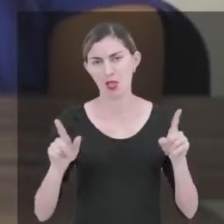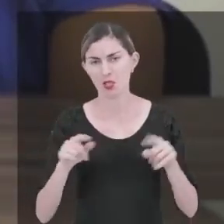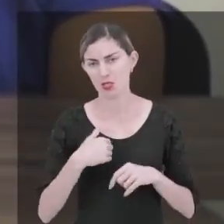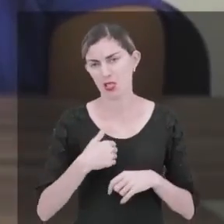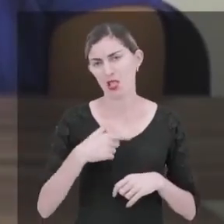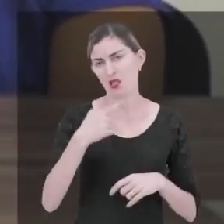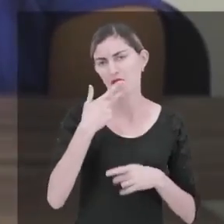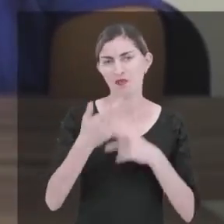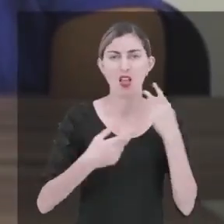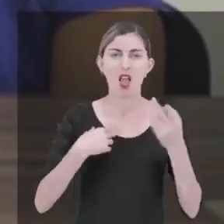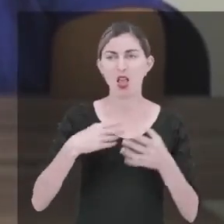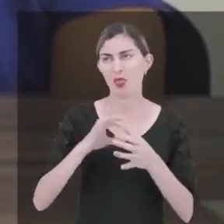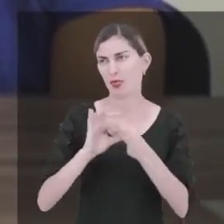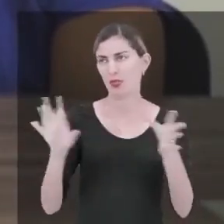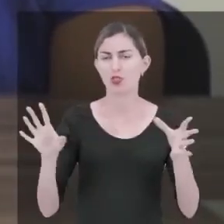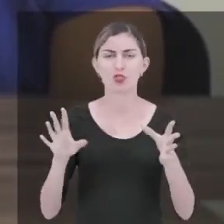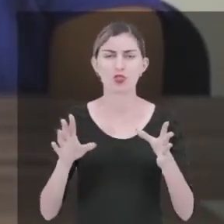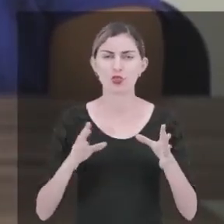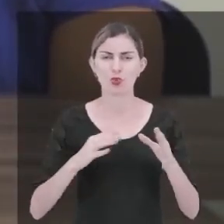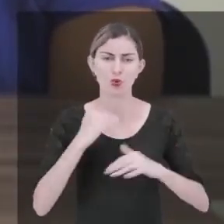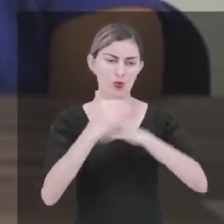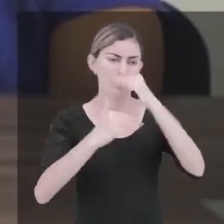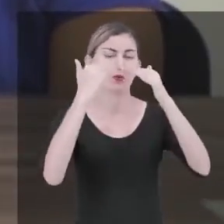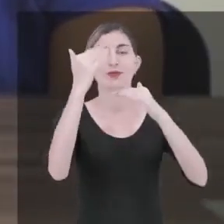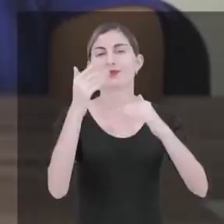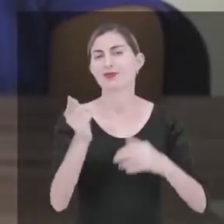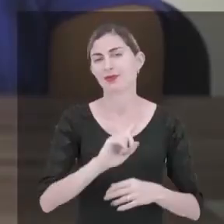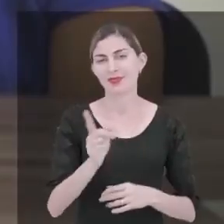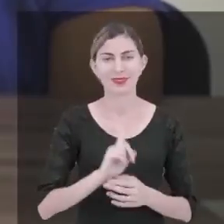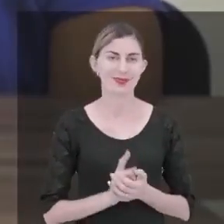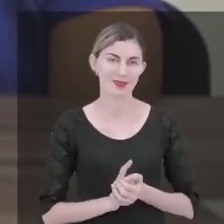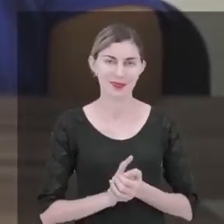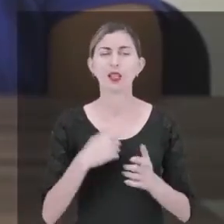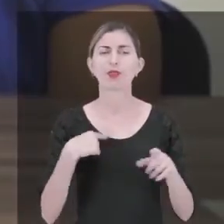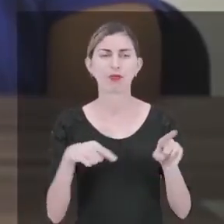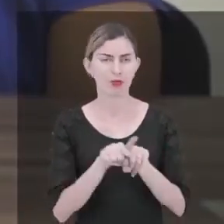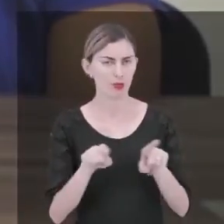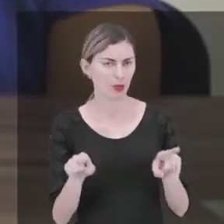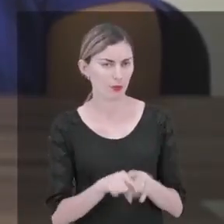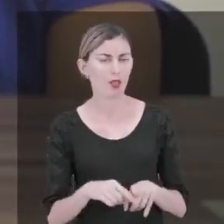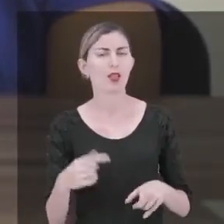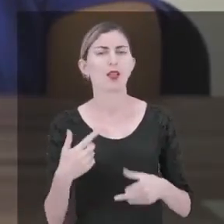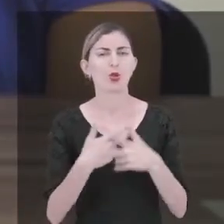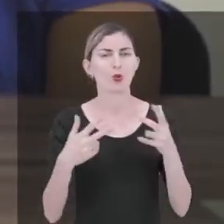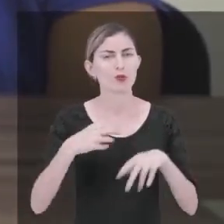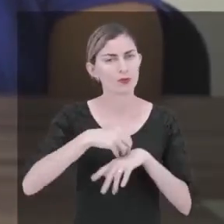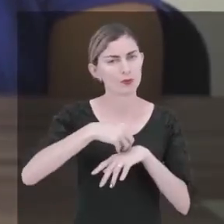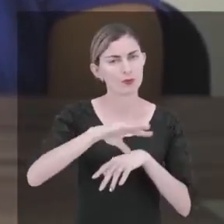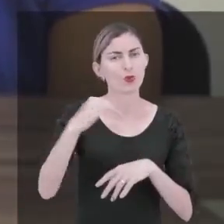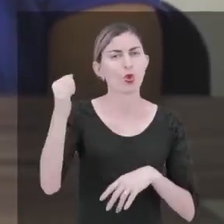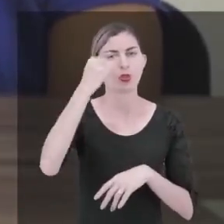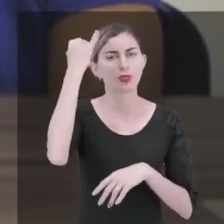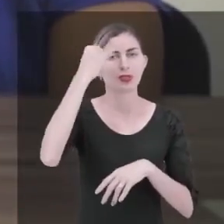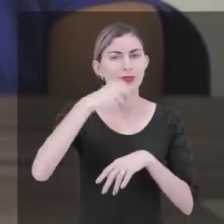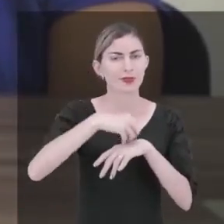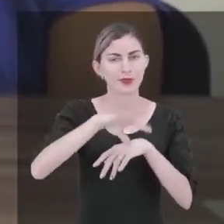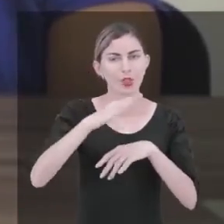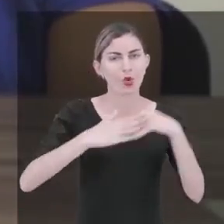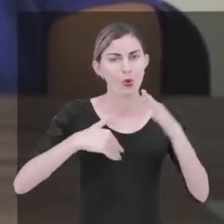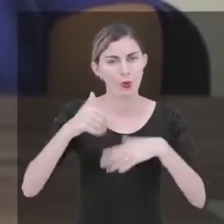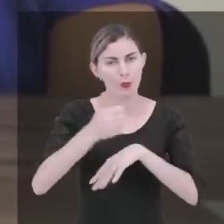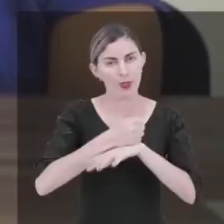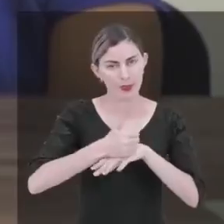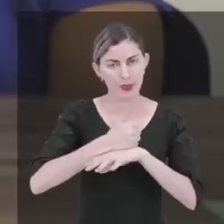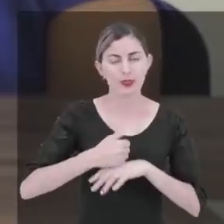por isso ela deixou de fazer um investimento na carreira. Essa é também uma das lições